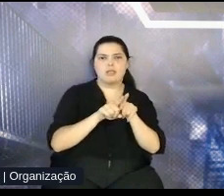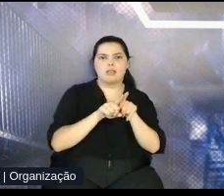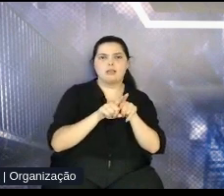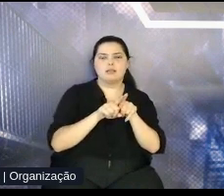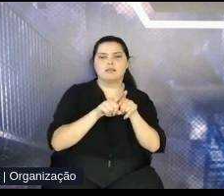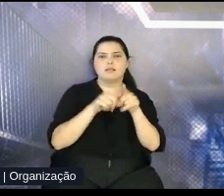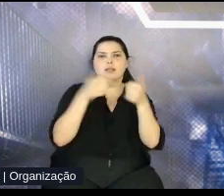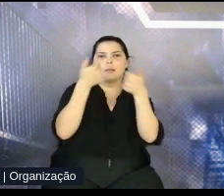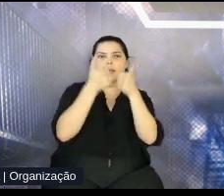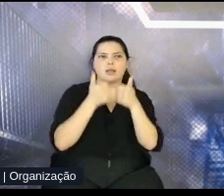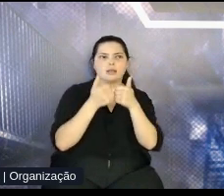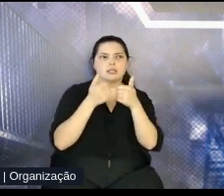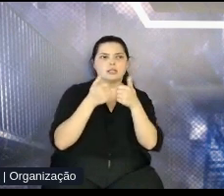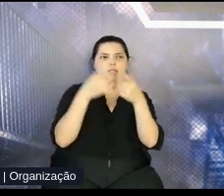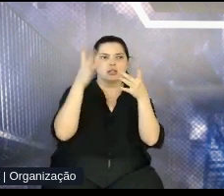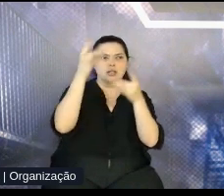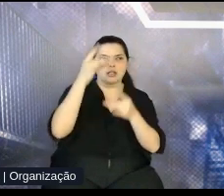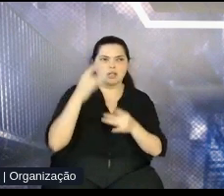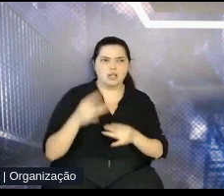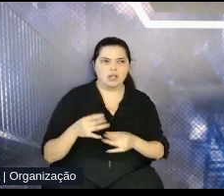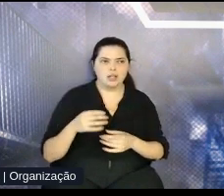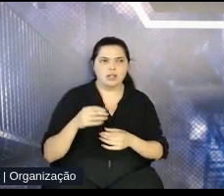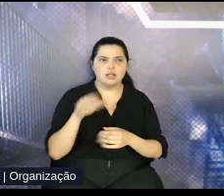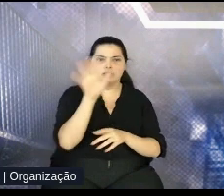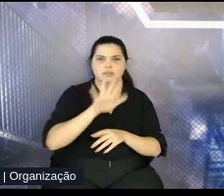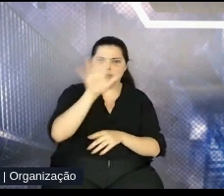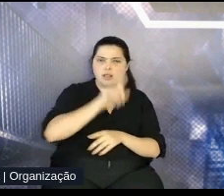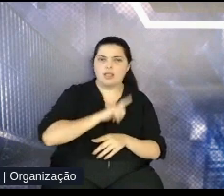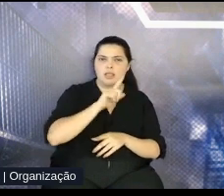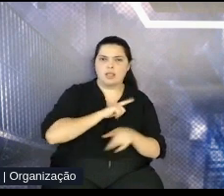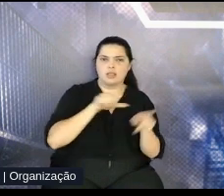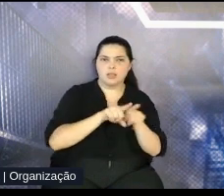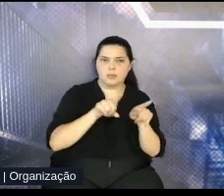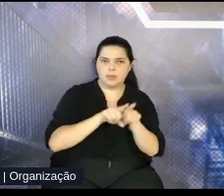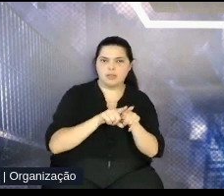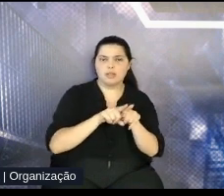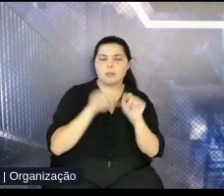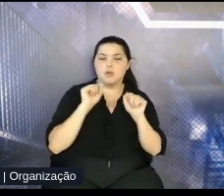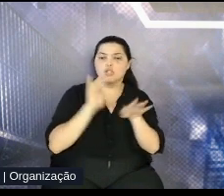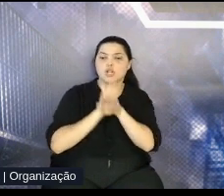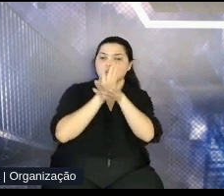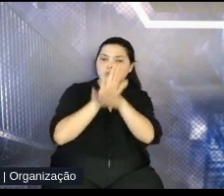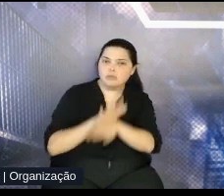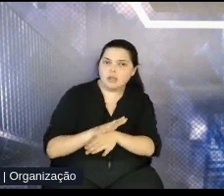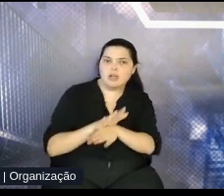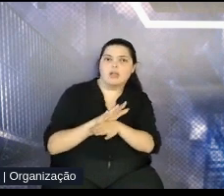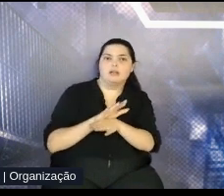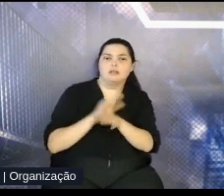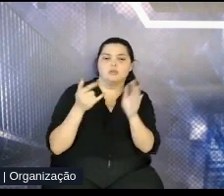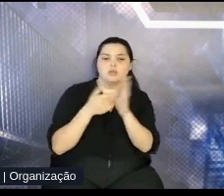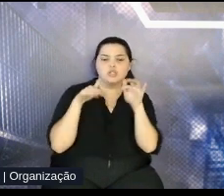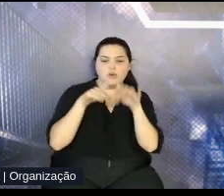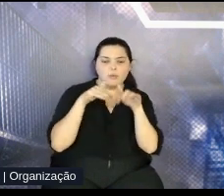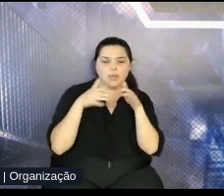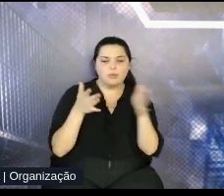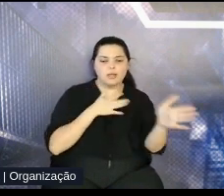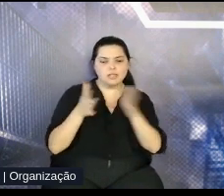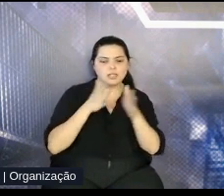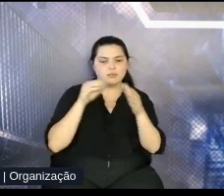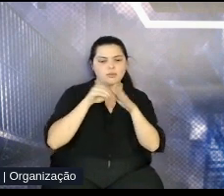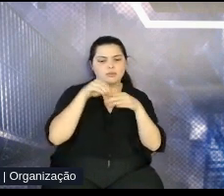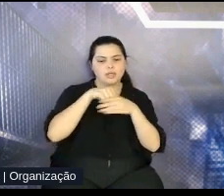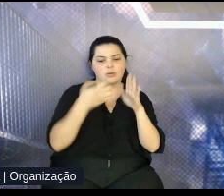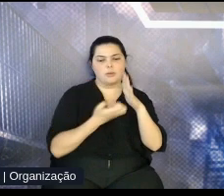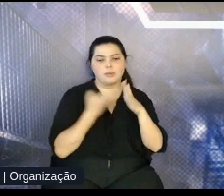ele gera uma nota, que essa nota já pode ajudar um mínimo desse desenvolvimento acessível dentro das empresas.